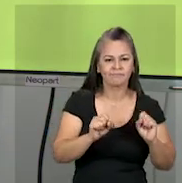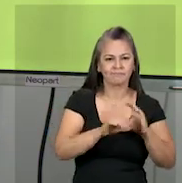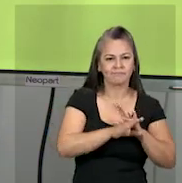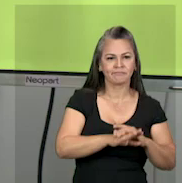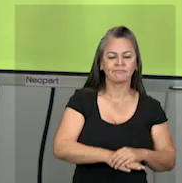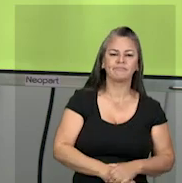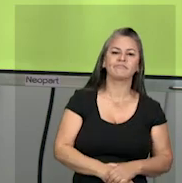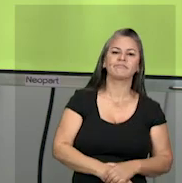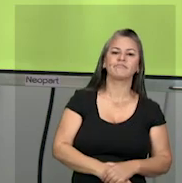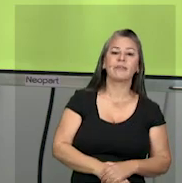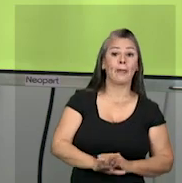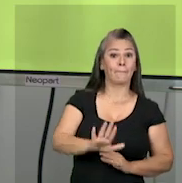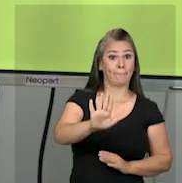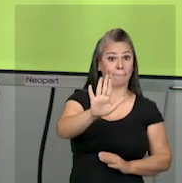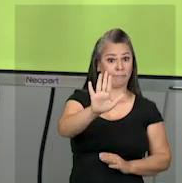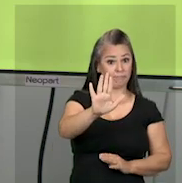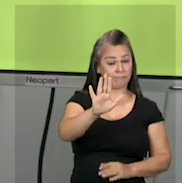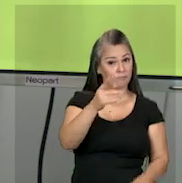E existe